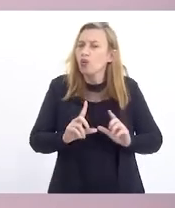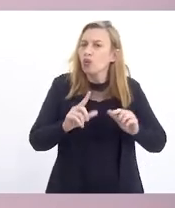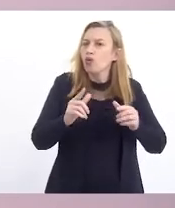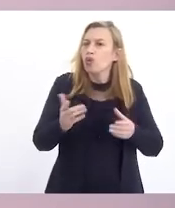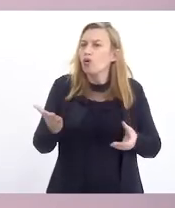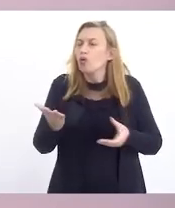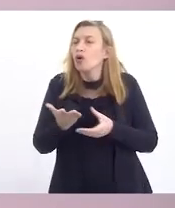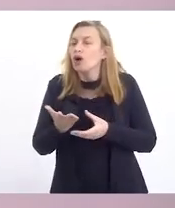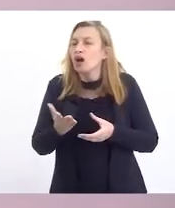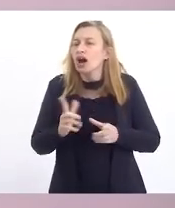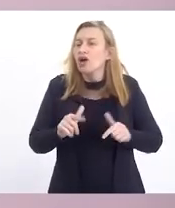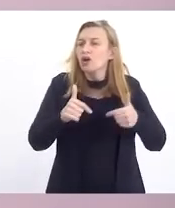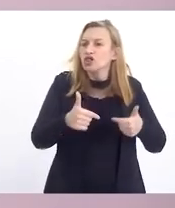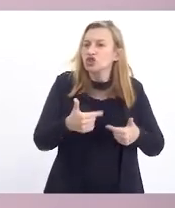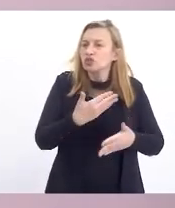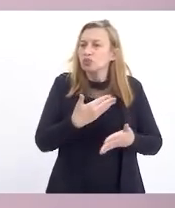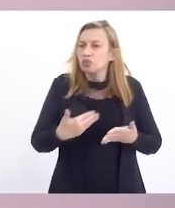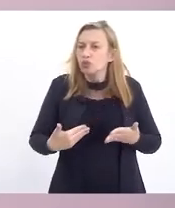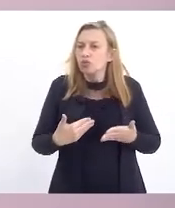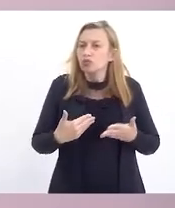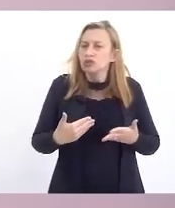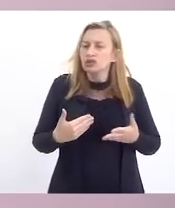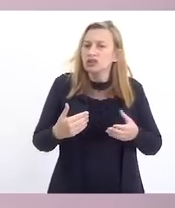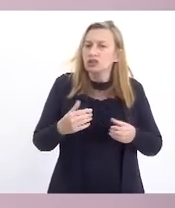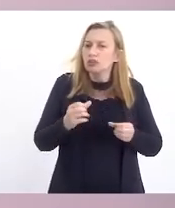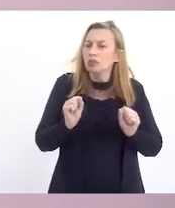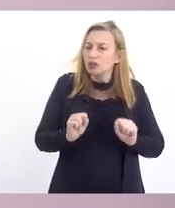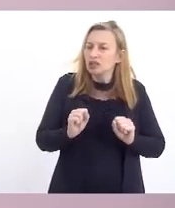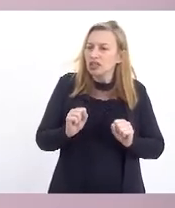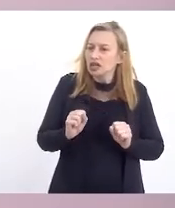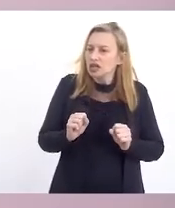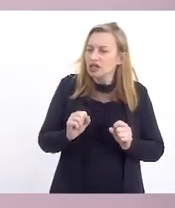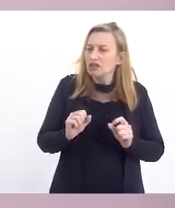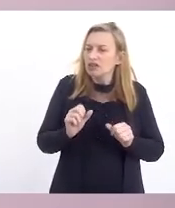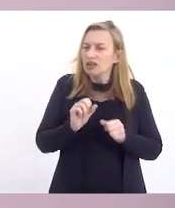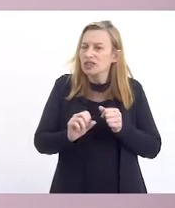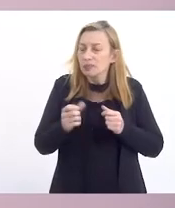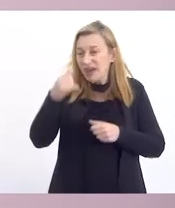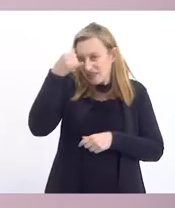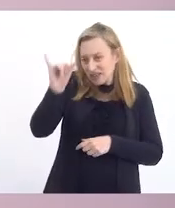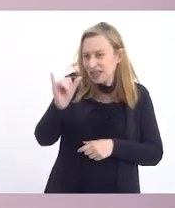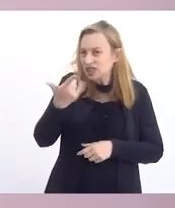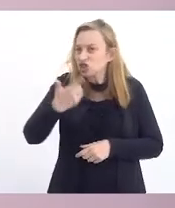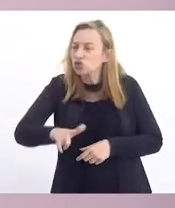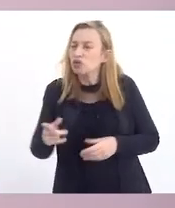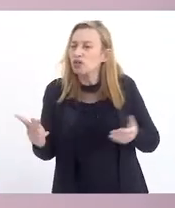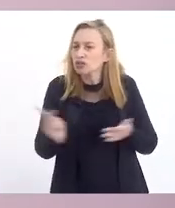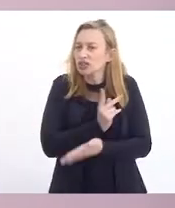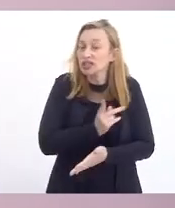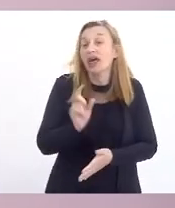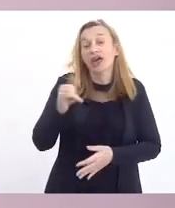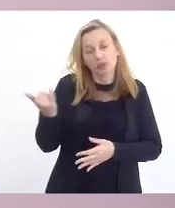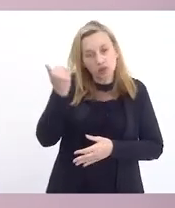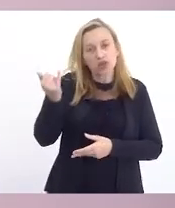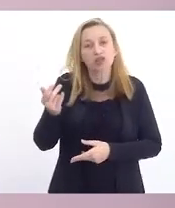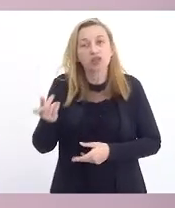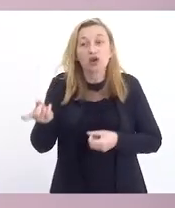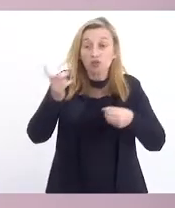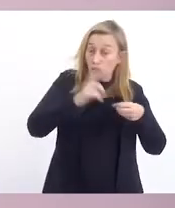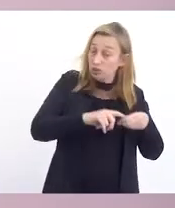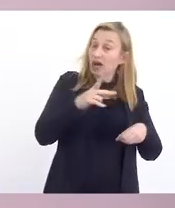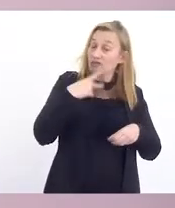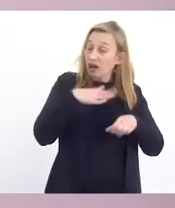Rios de Minas, o dano coletivo poderia ser revertido para evitar que isso ocorresse novamente. É importante voltar à mesa, é importante